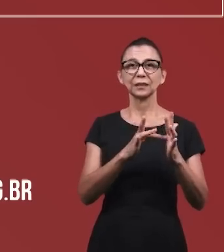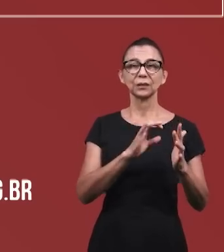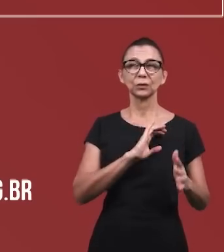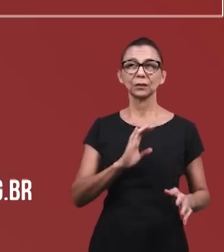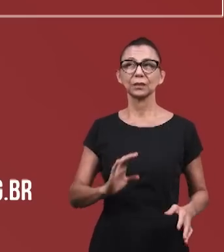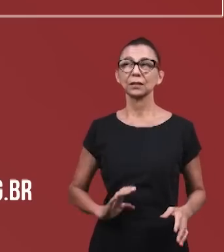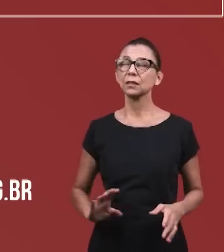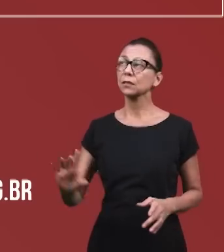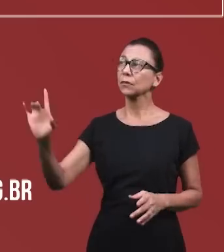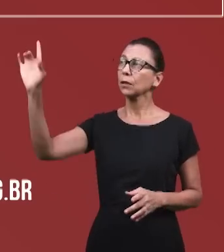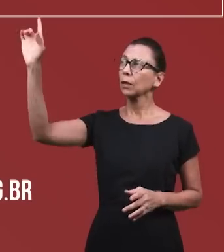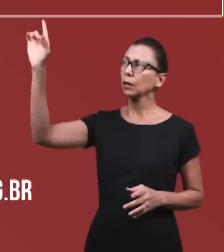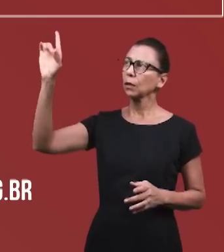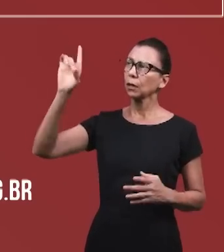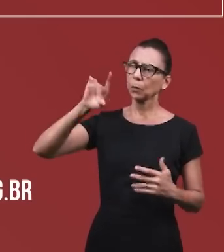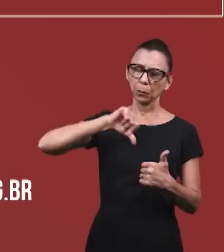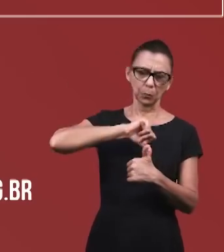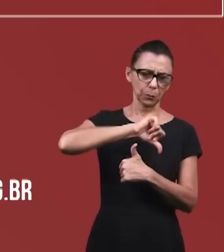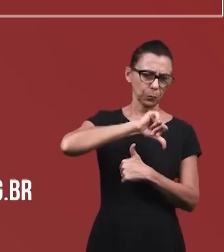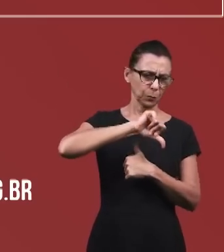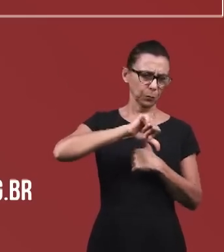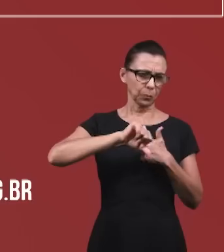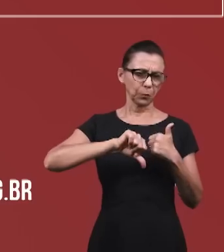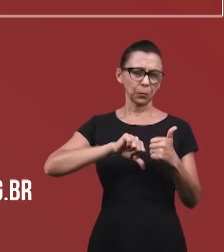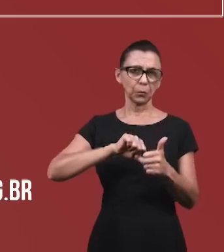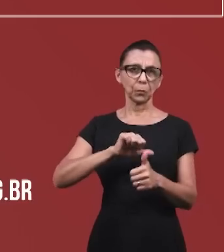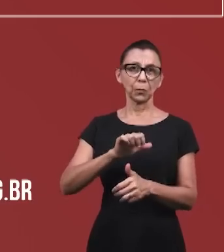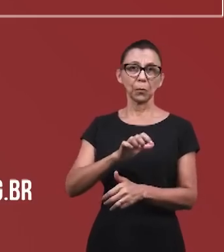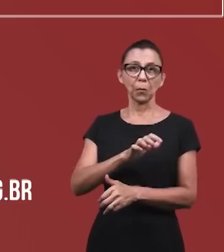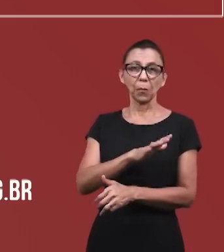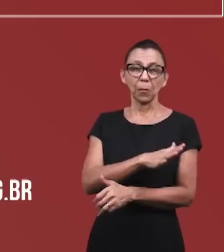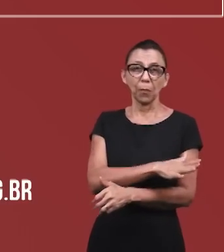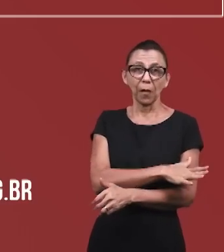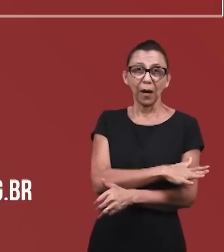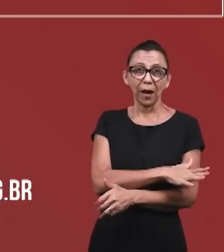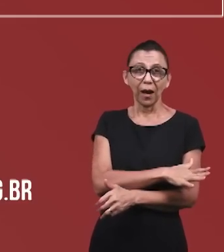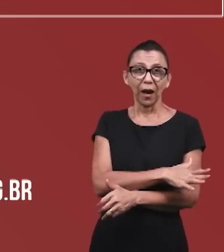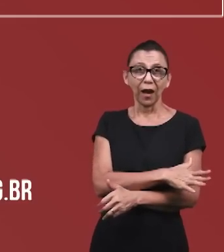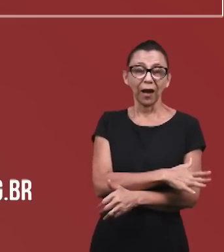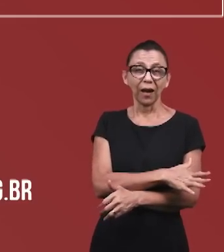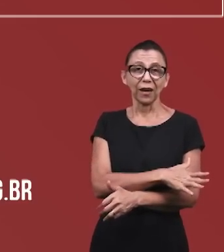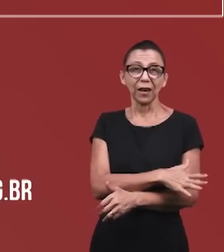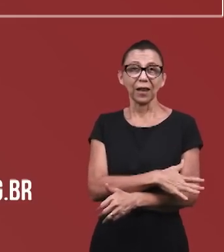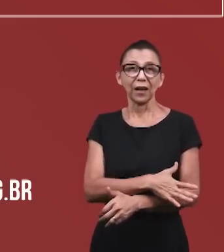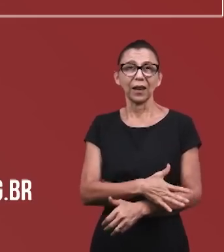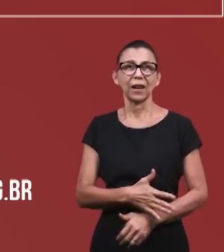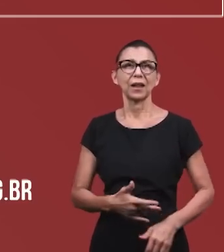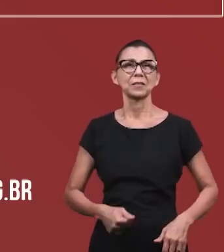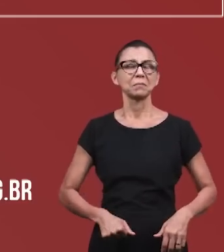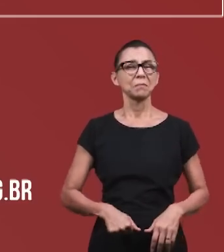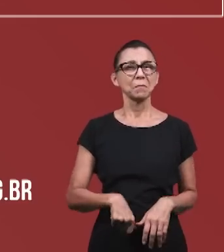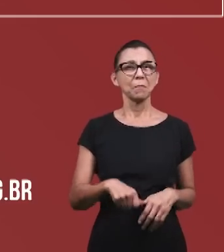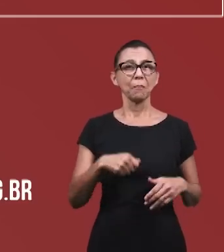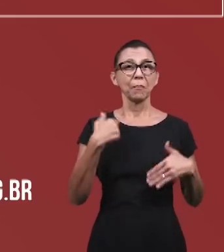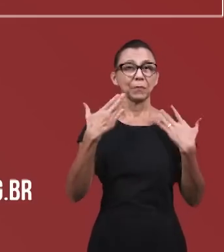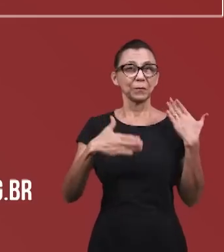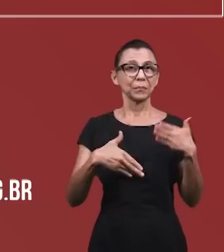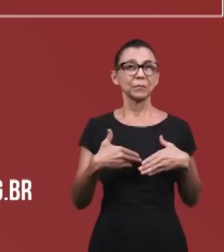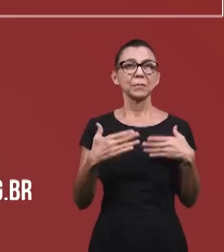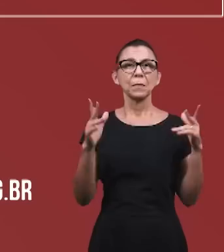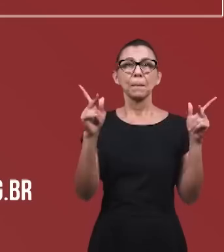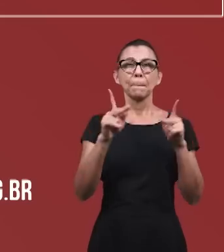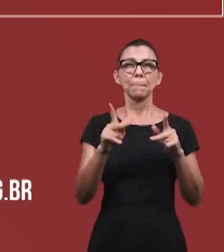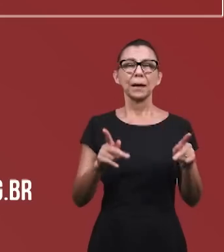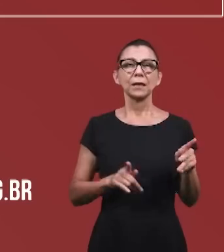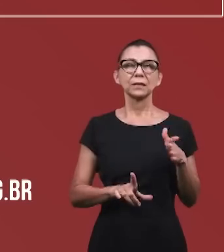Salvador me achou, tal como a flor que no jardim